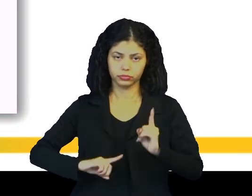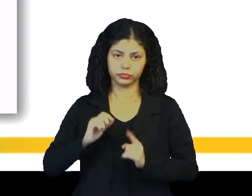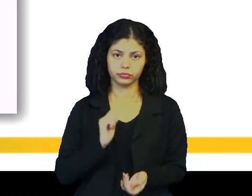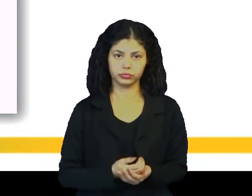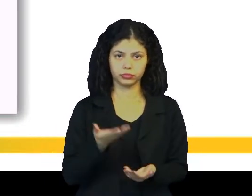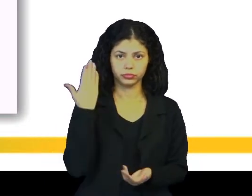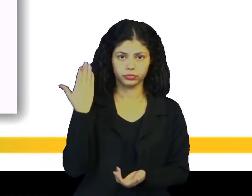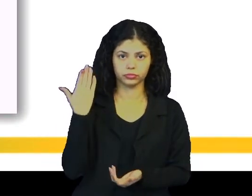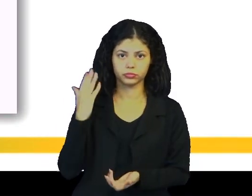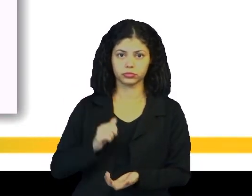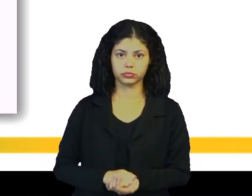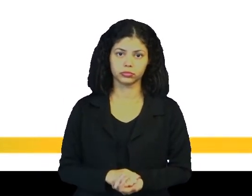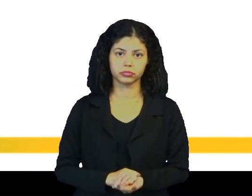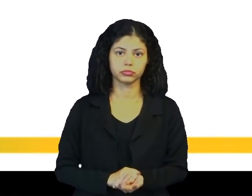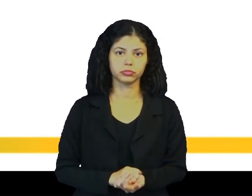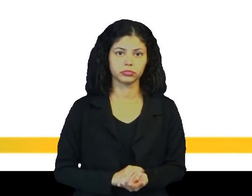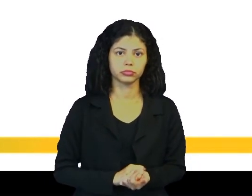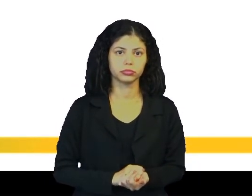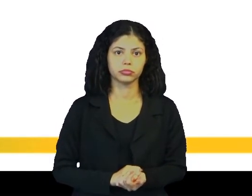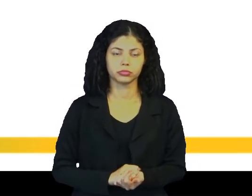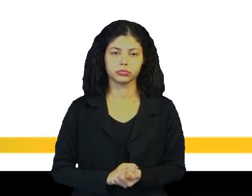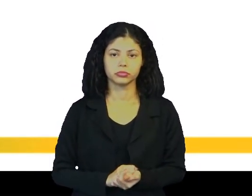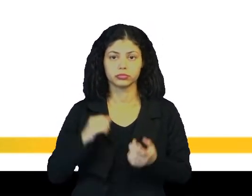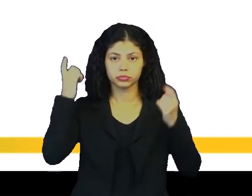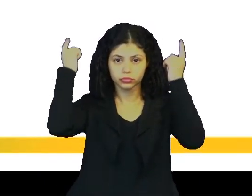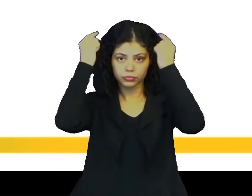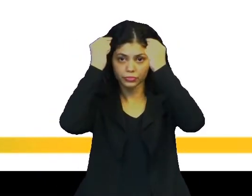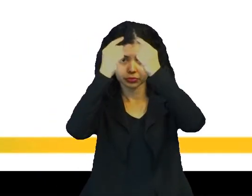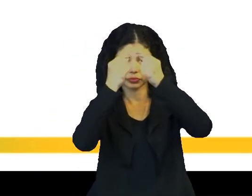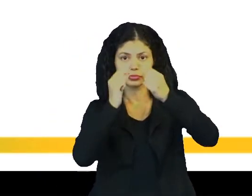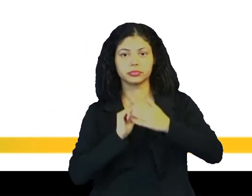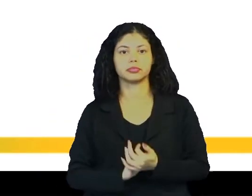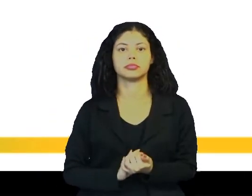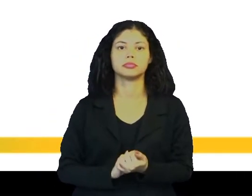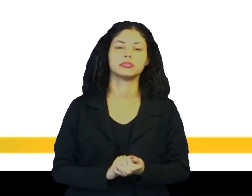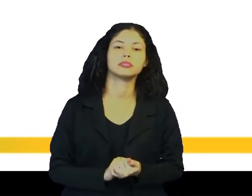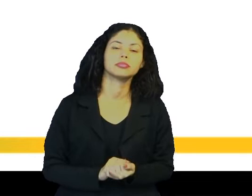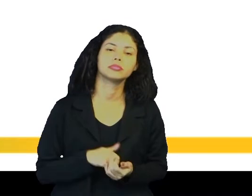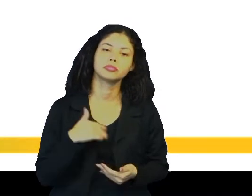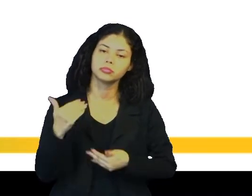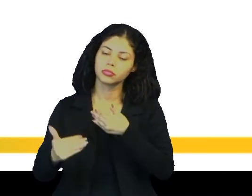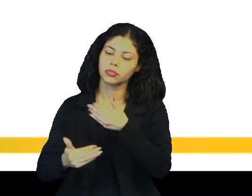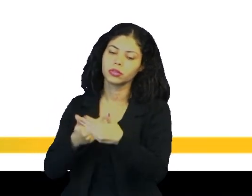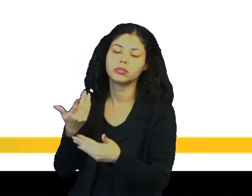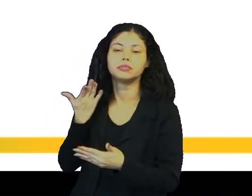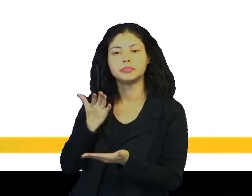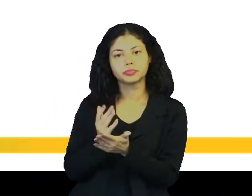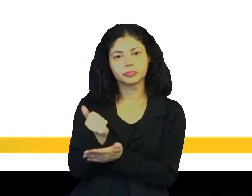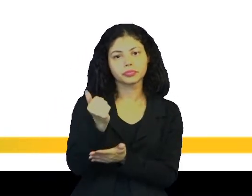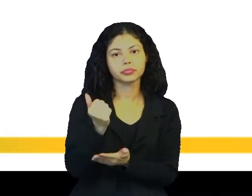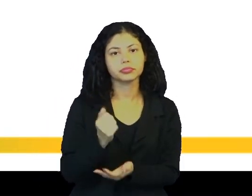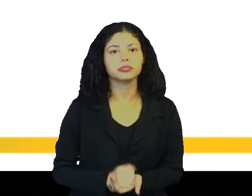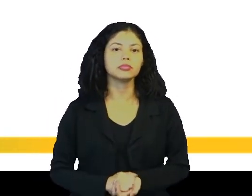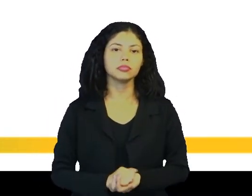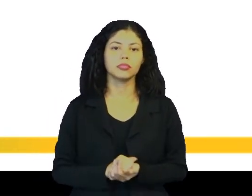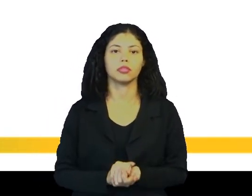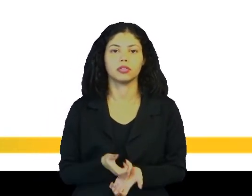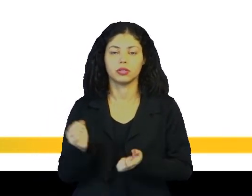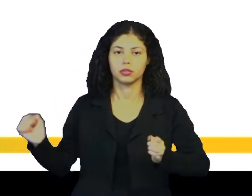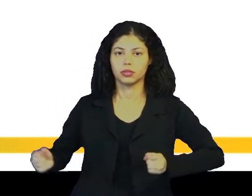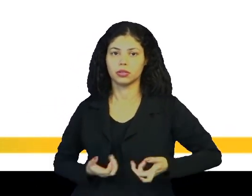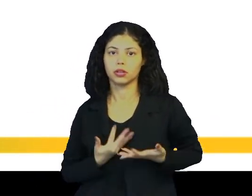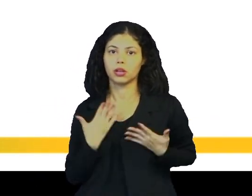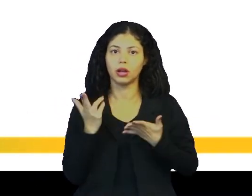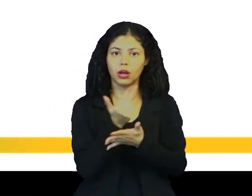Egito Antigo, tranquilo? Bom, na Grécia, né, o desenvolvimento alcançado pelas